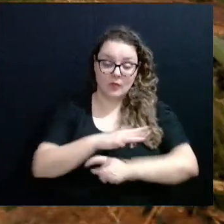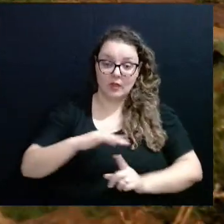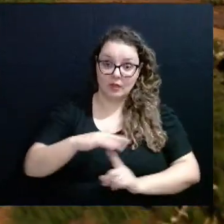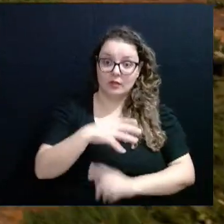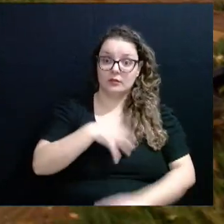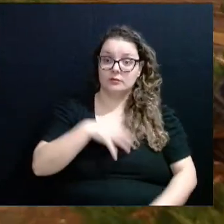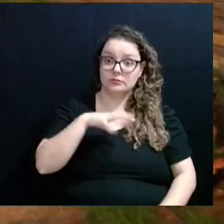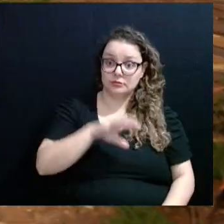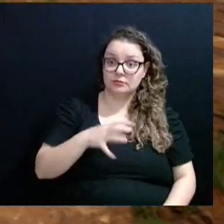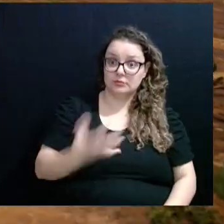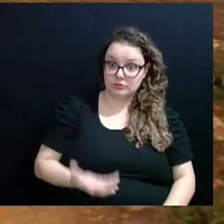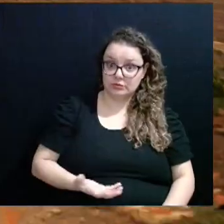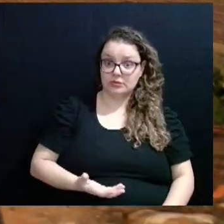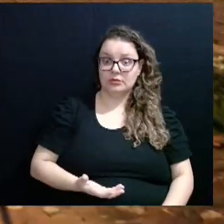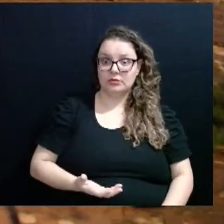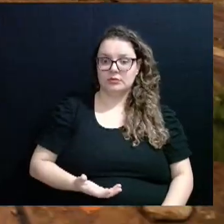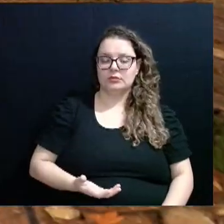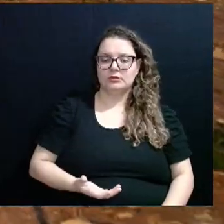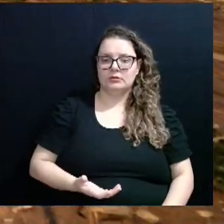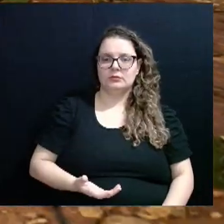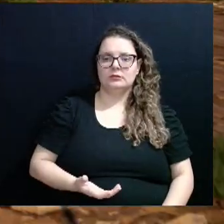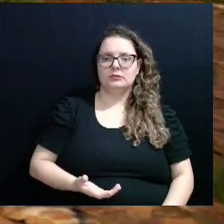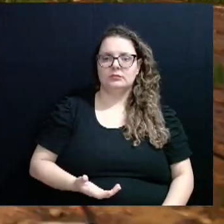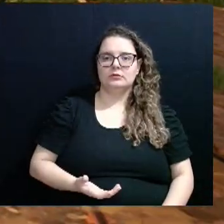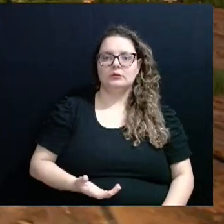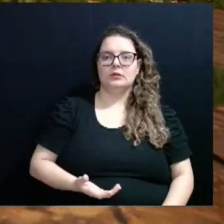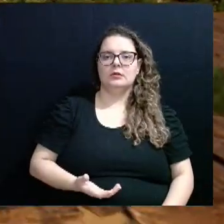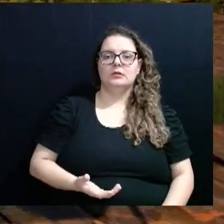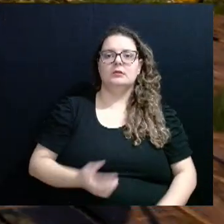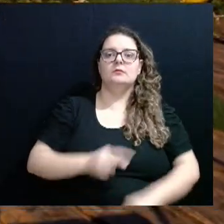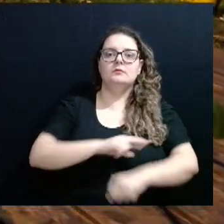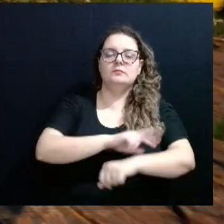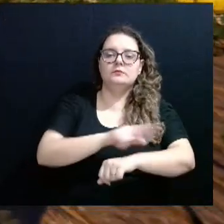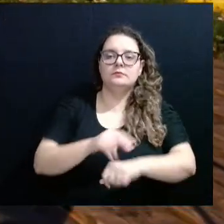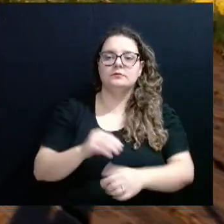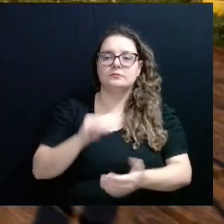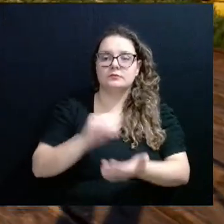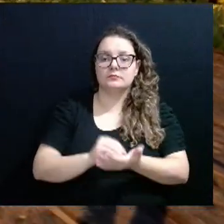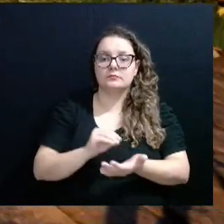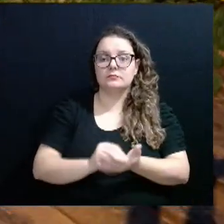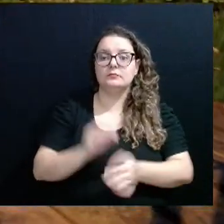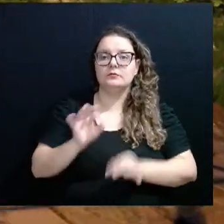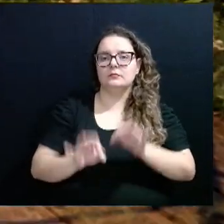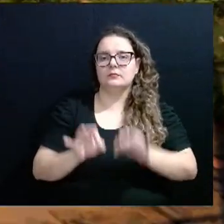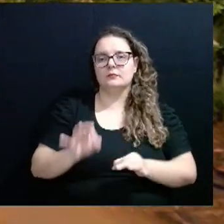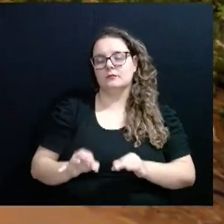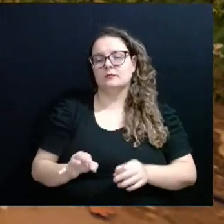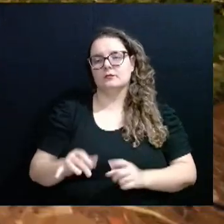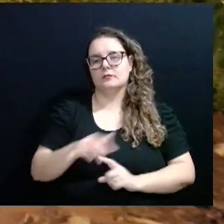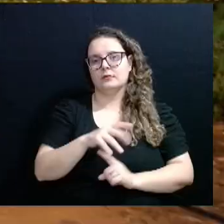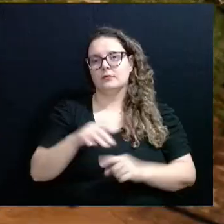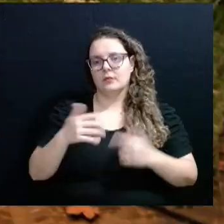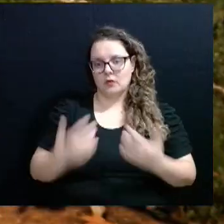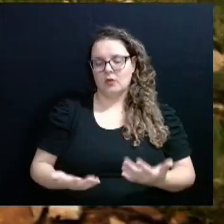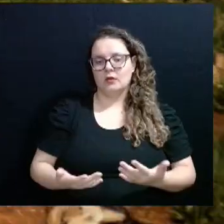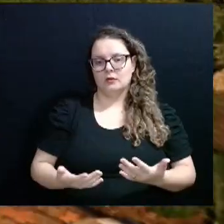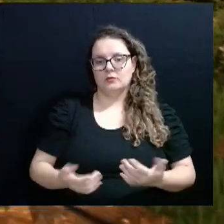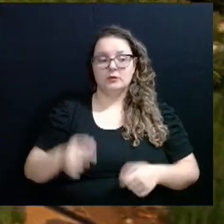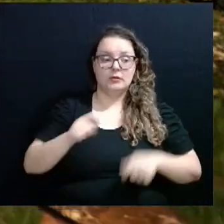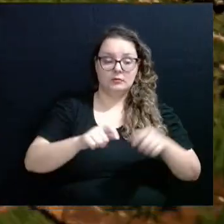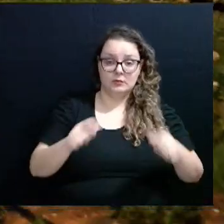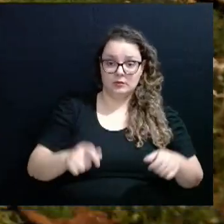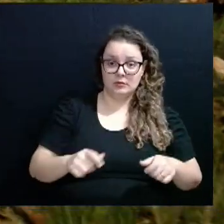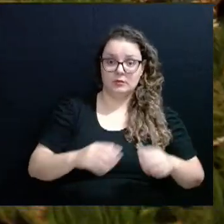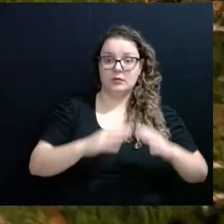é uma dimensão racial da injustiça ambiental, tá? Então, essas pessoas que habitam esses